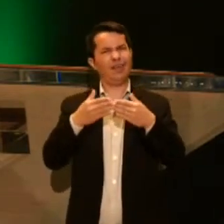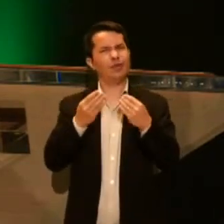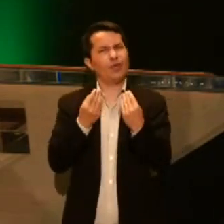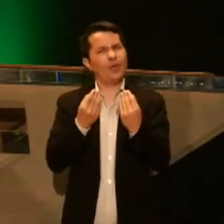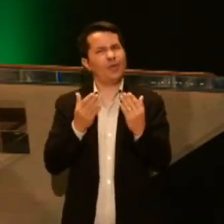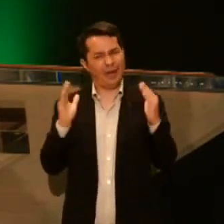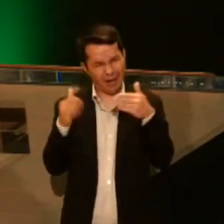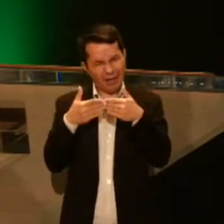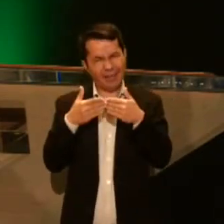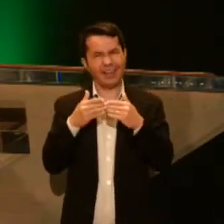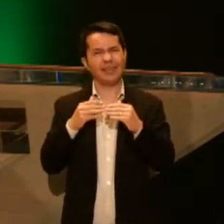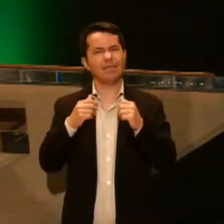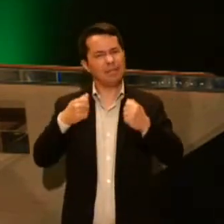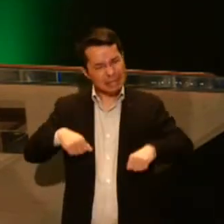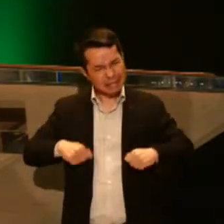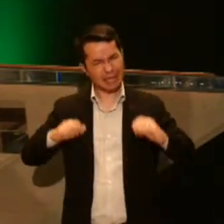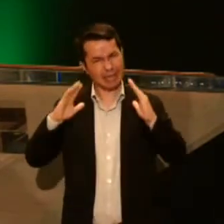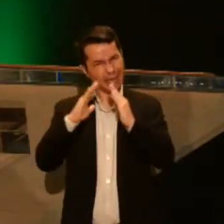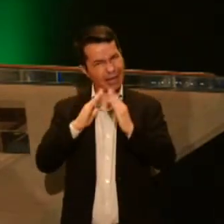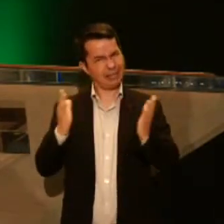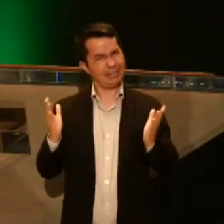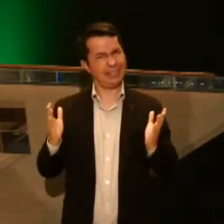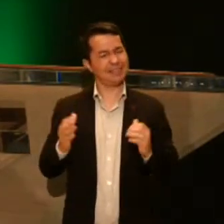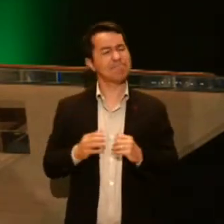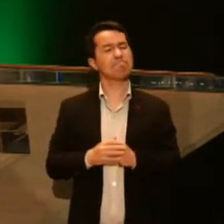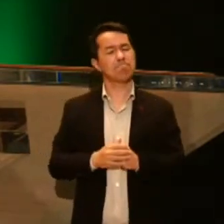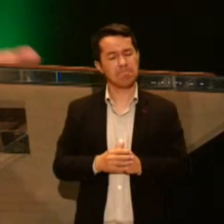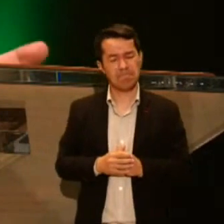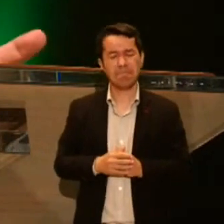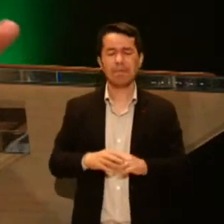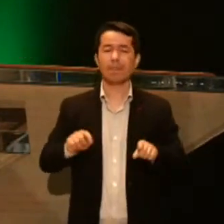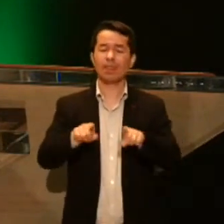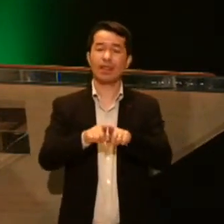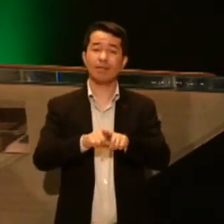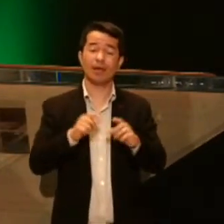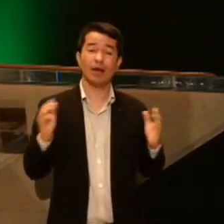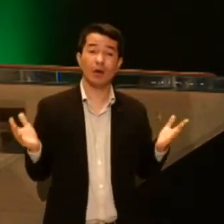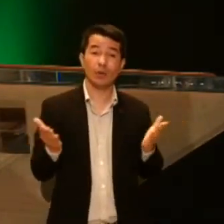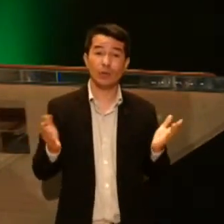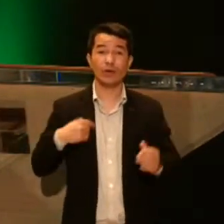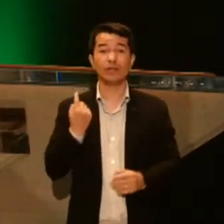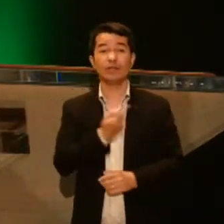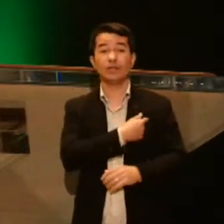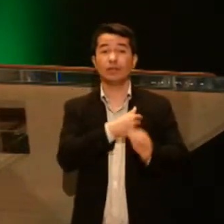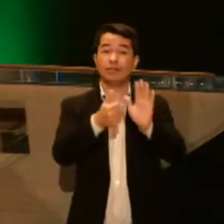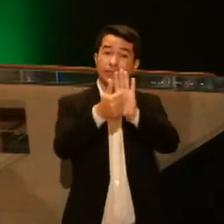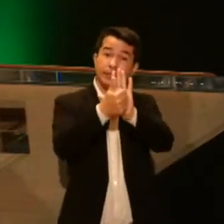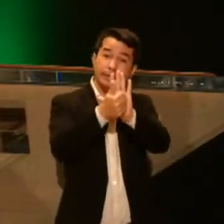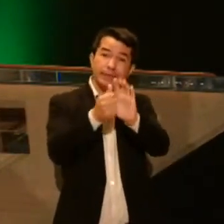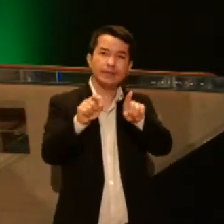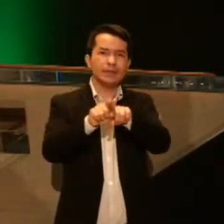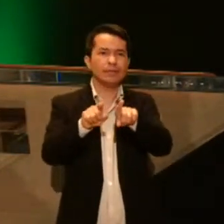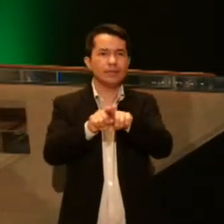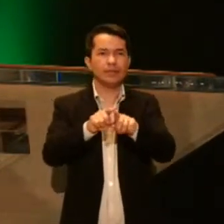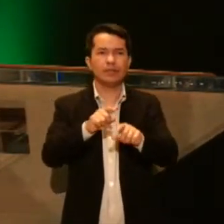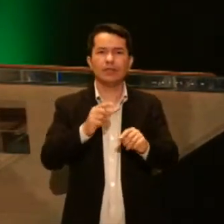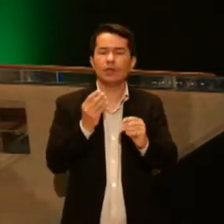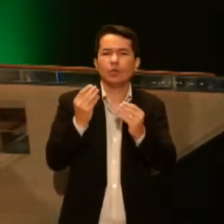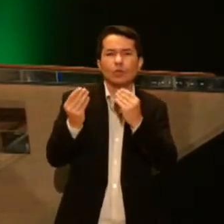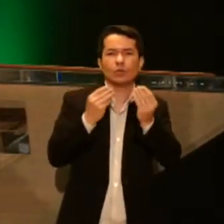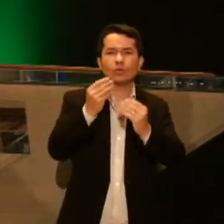Quando nós estamos aí olhando para a nossa igreja, nós estamos vendo as nossas celebrações